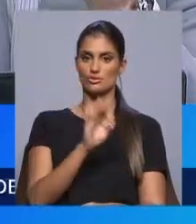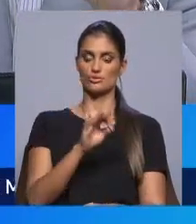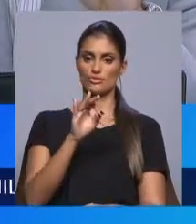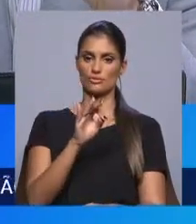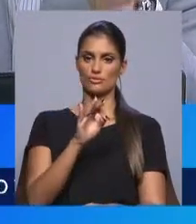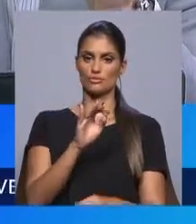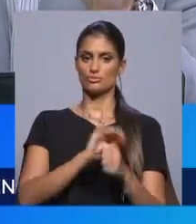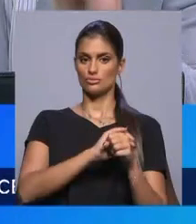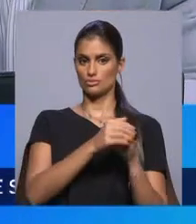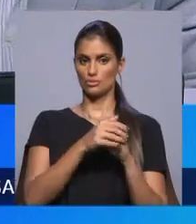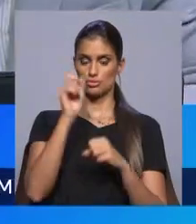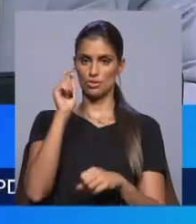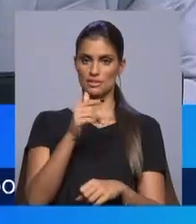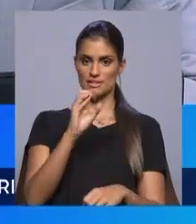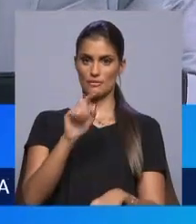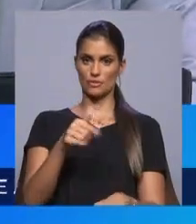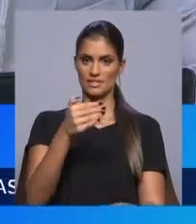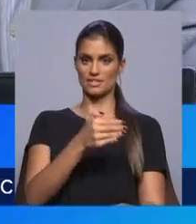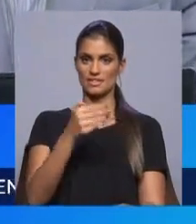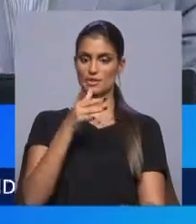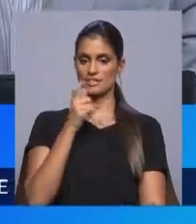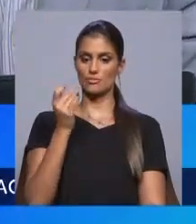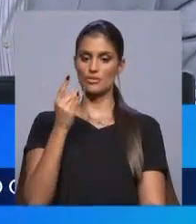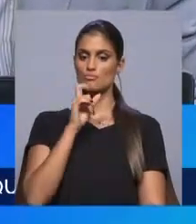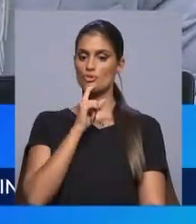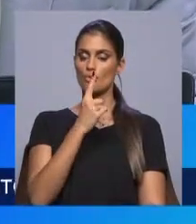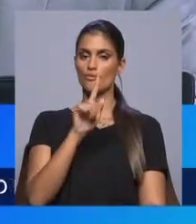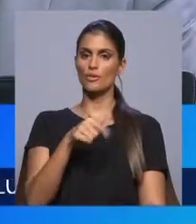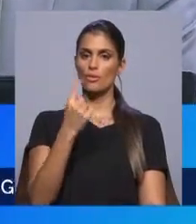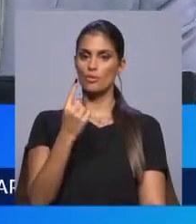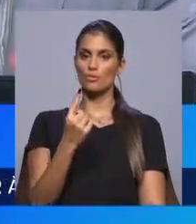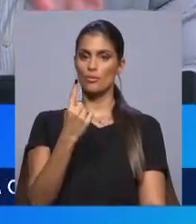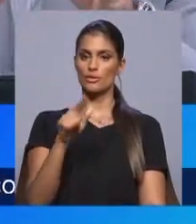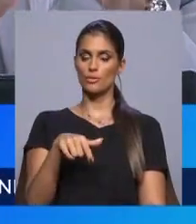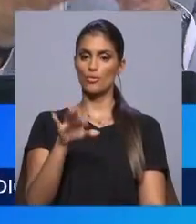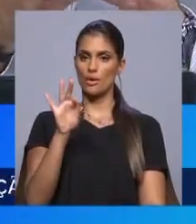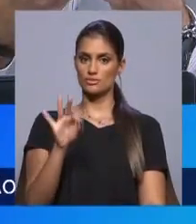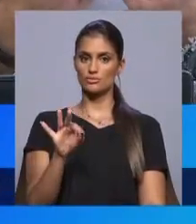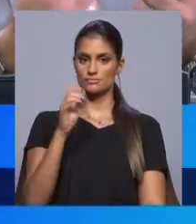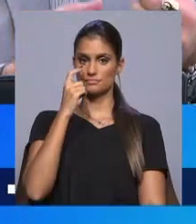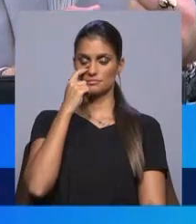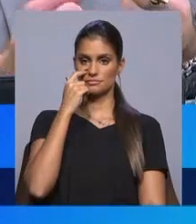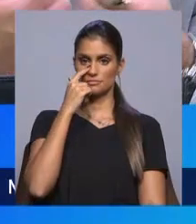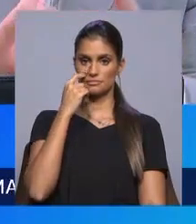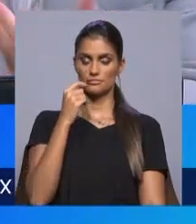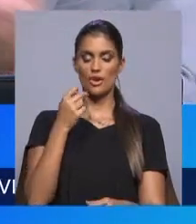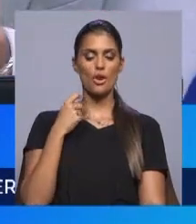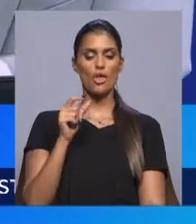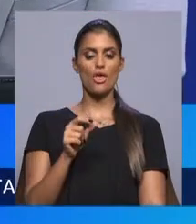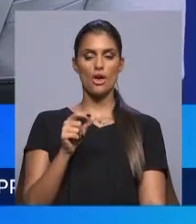Sol, 0,77. Ora, eu disse há bocado que elas podem ter entre 1,1 e 1,4. Portanto, é mesmo muito